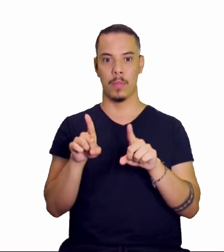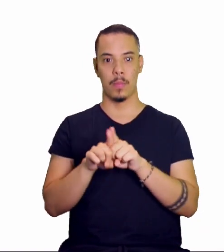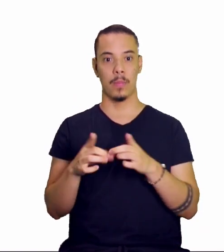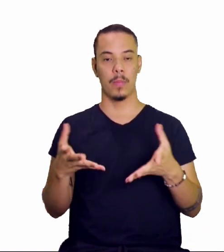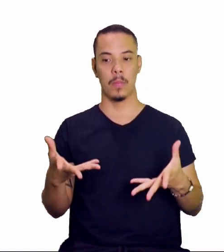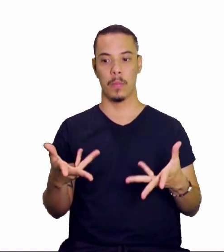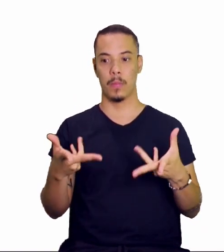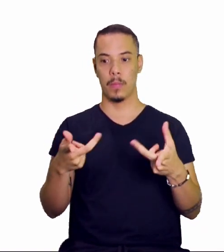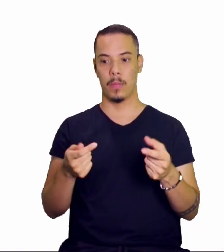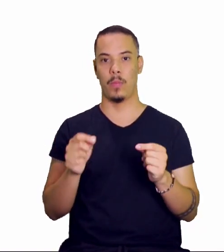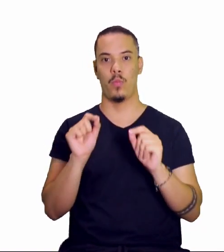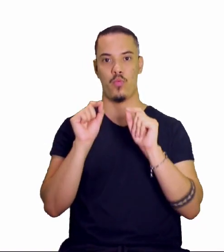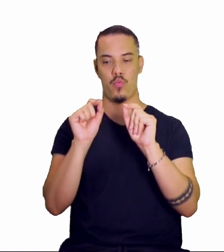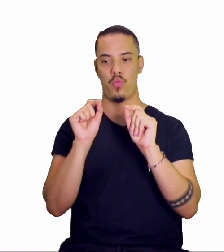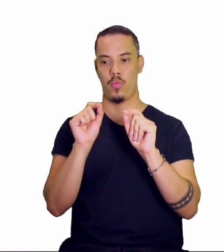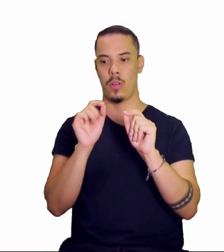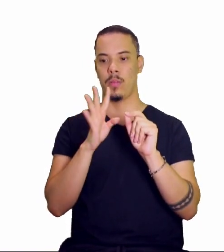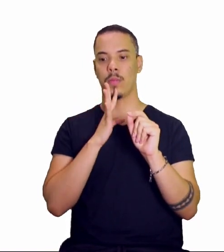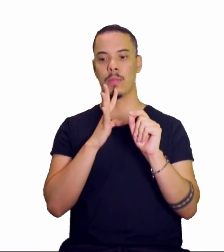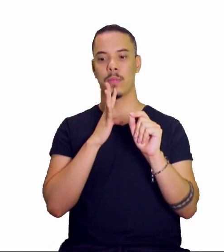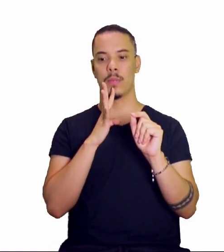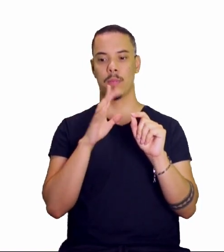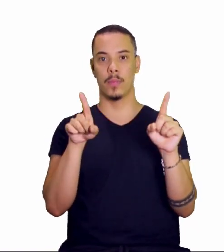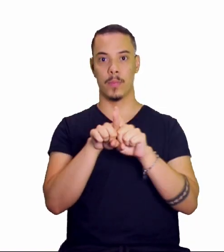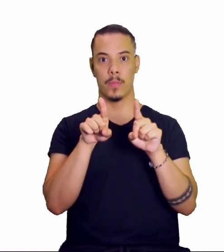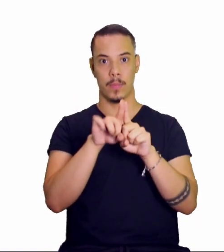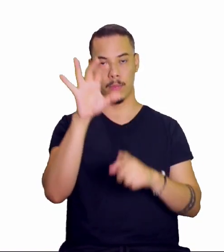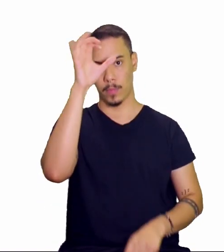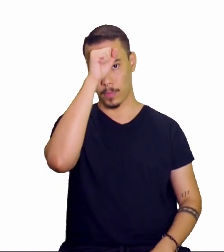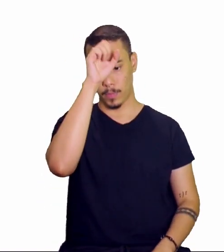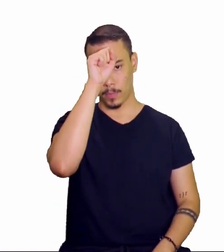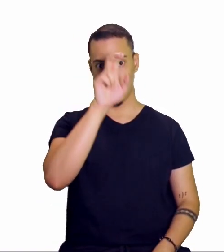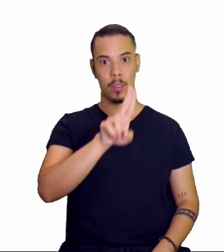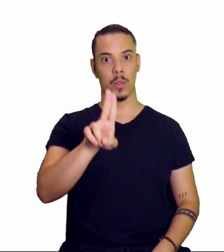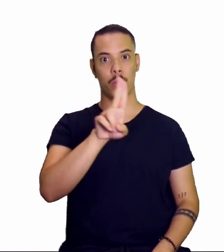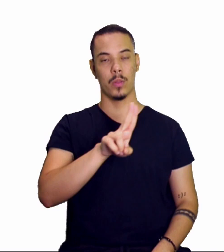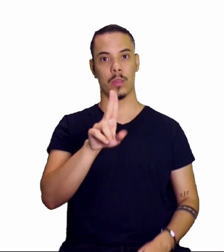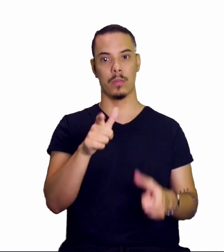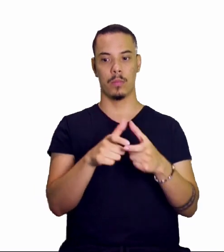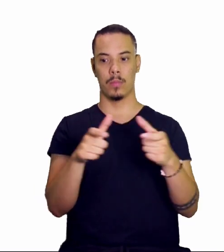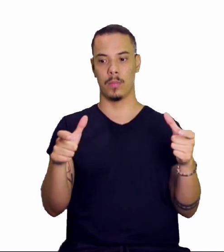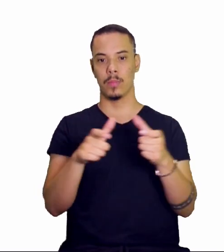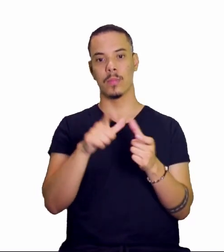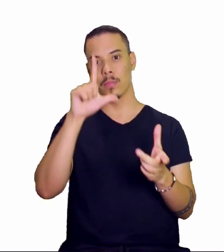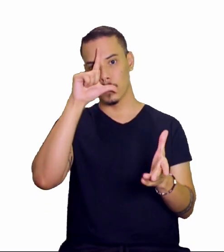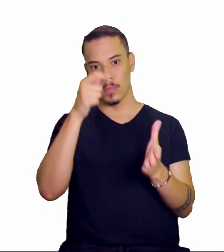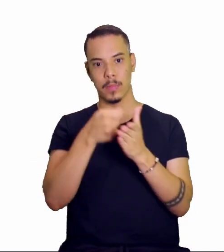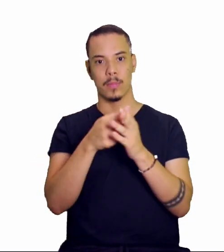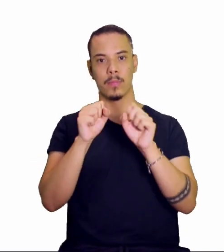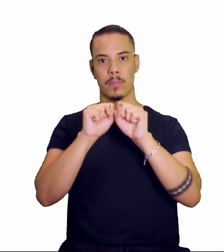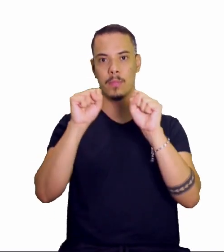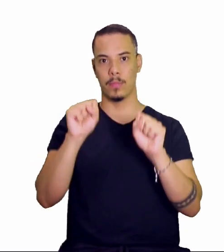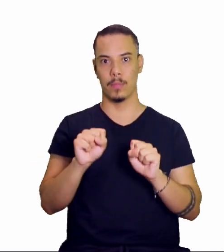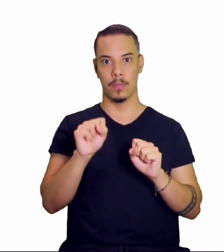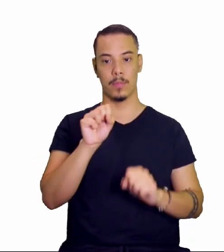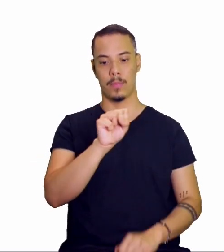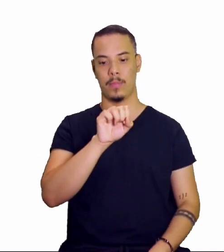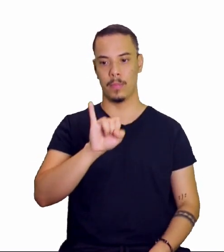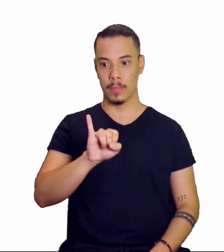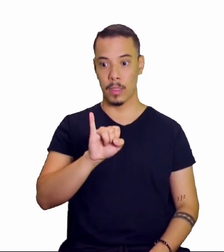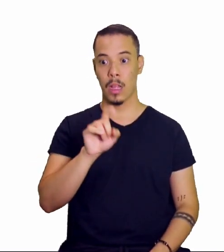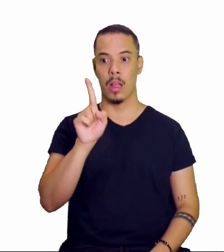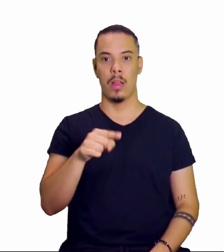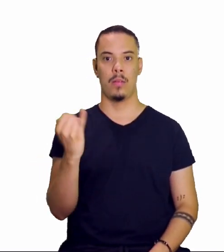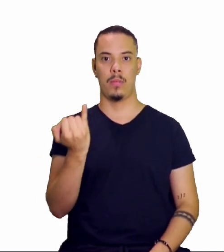habilidades nossas é conhecer e aprender a utilizar as grandezas definidas pelo Sistema Internacional de Unidade. Pessoal, é muito importante